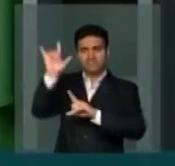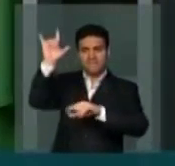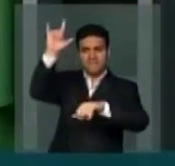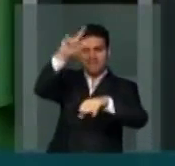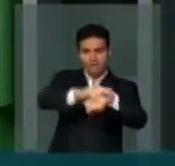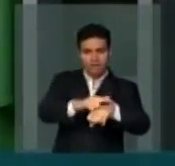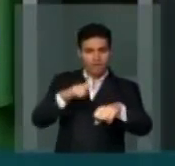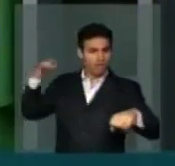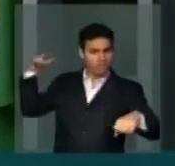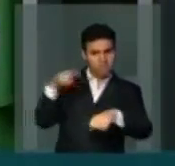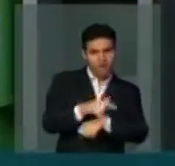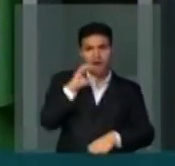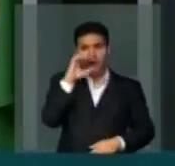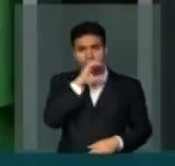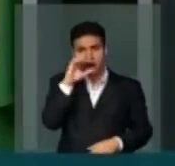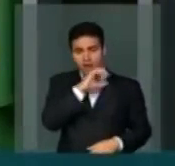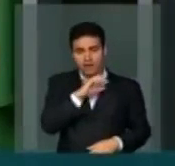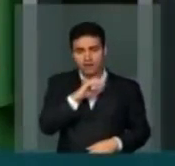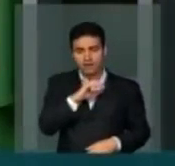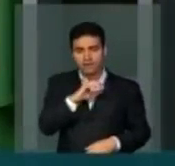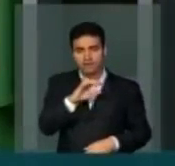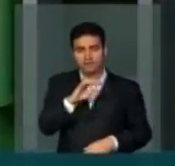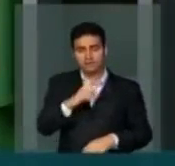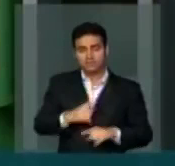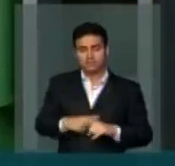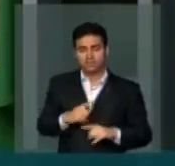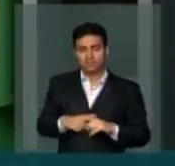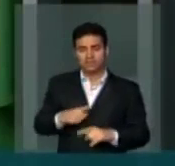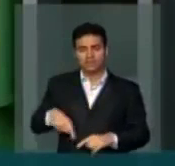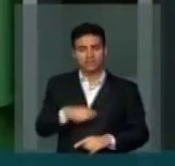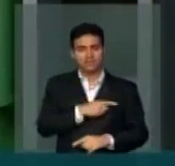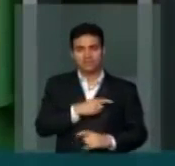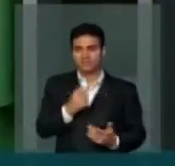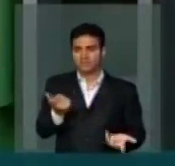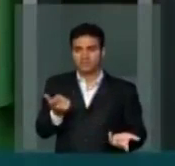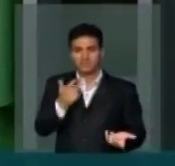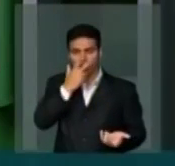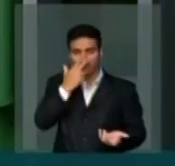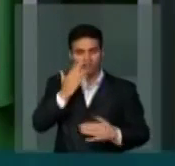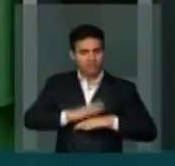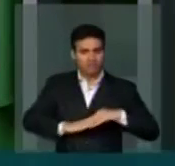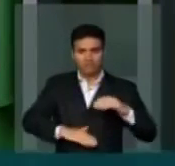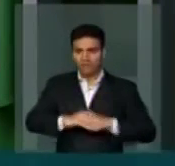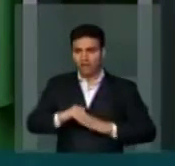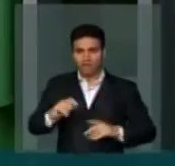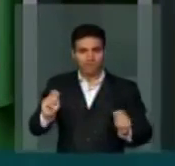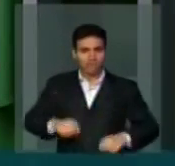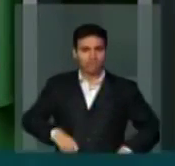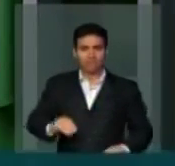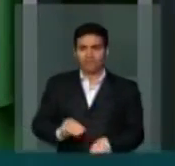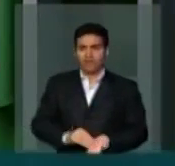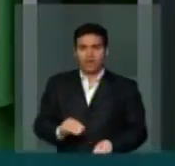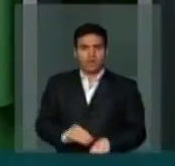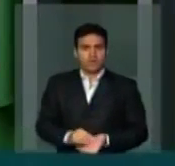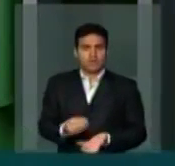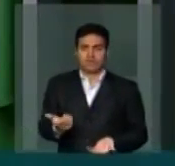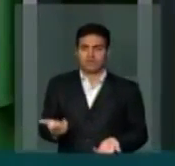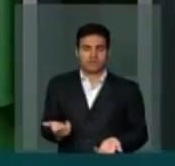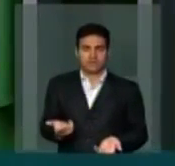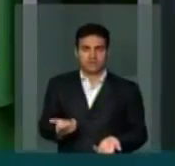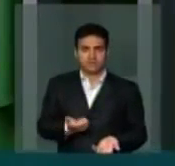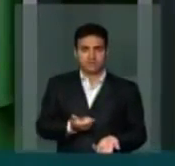velocidade inimaginável, por que nos mostramos frágeis e incapazes de impedir que um ser humano mate